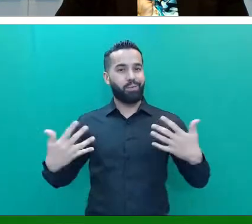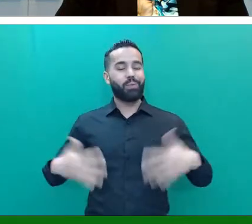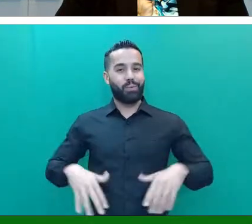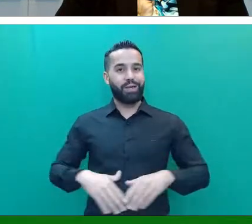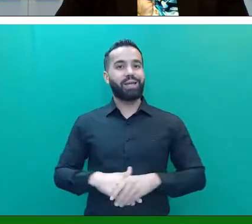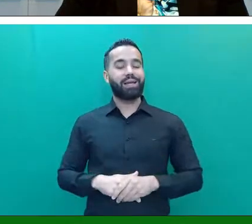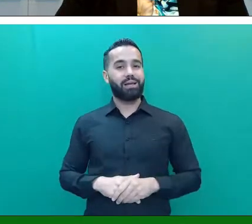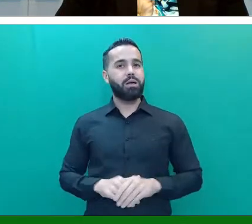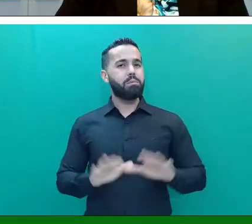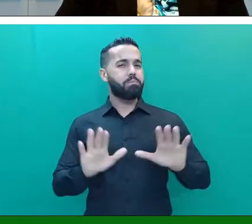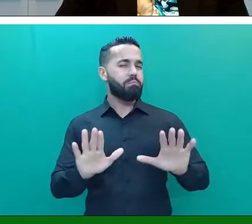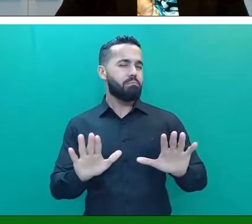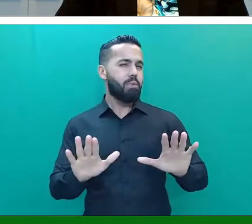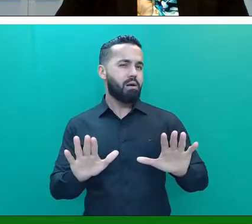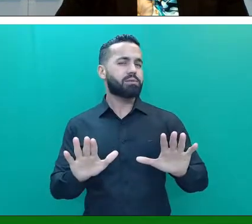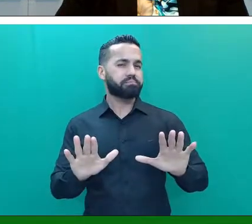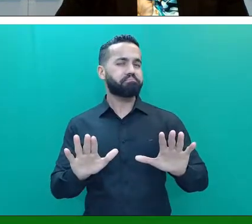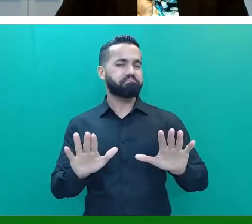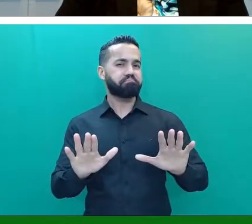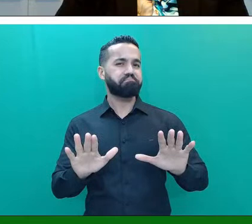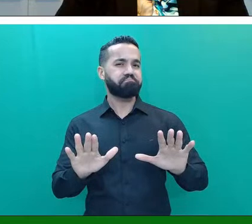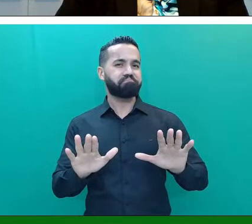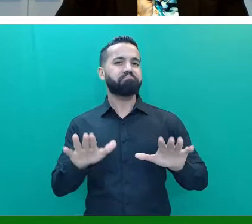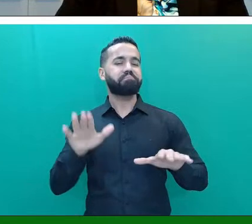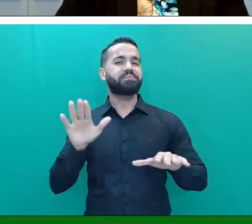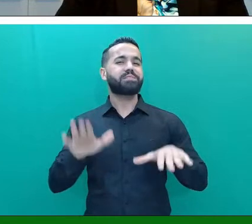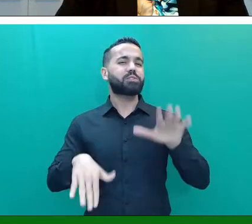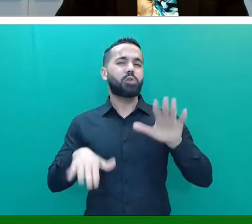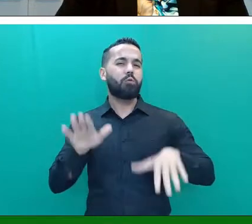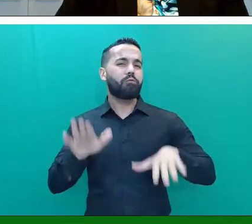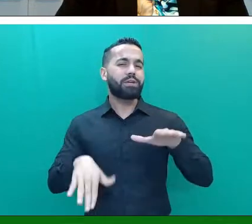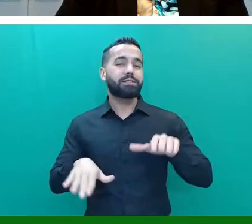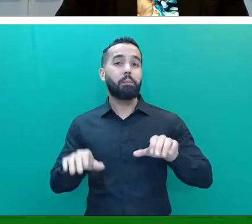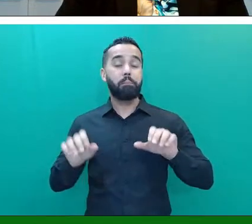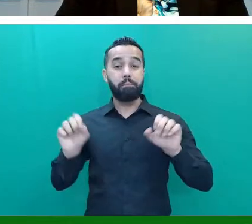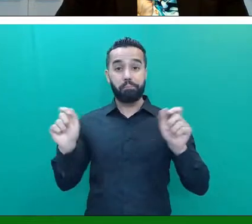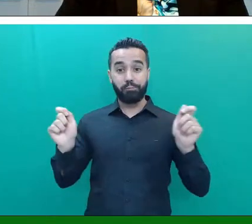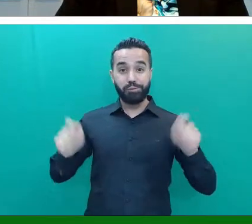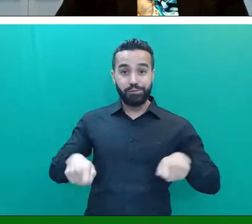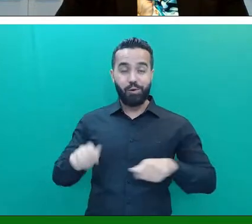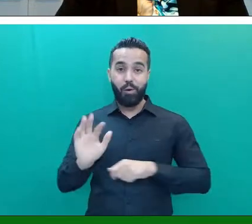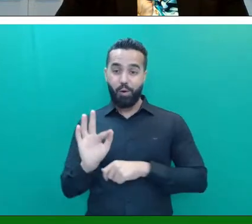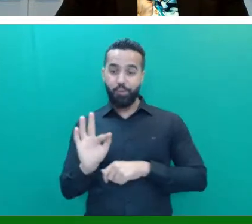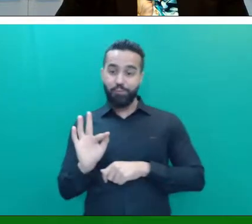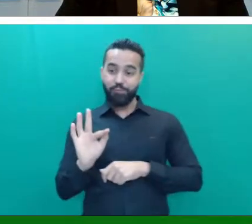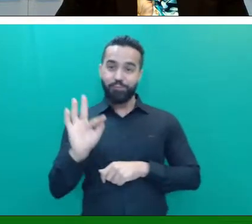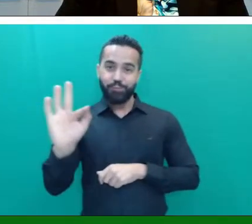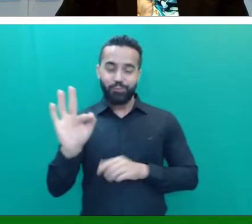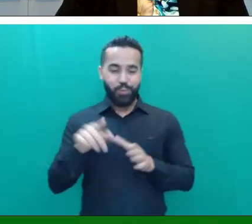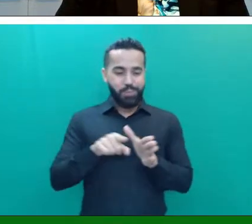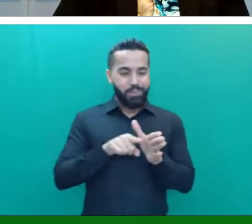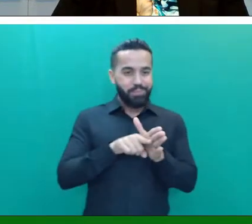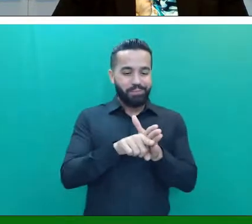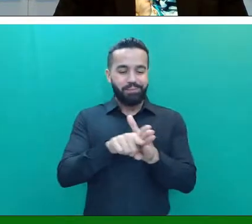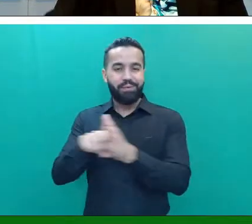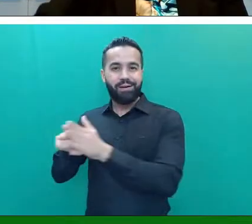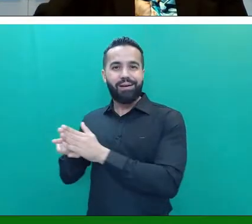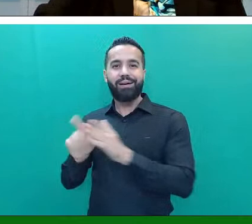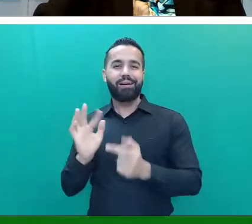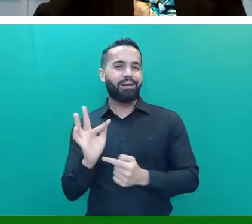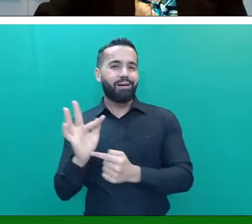Mas talvez isso pode ser um desdobramento para o futuro, fosse o caso de